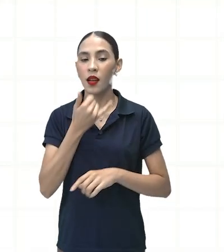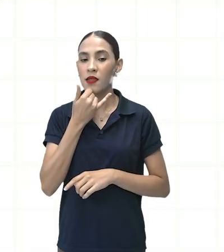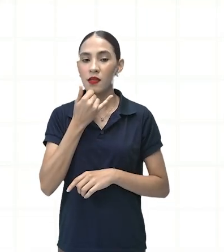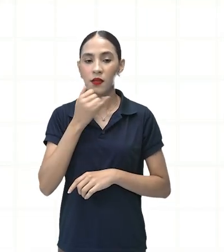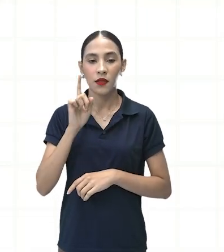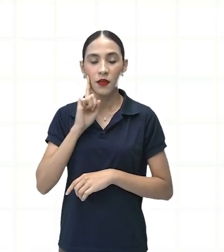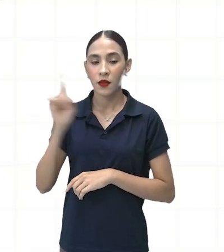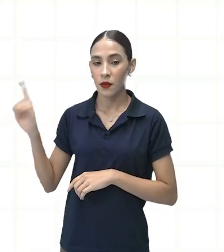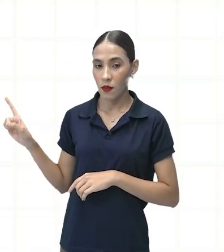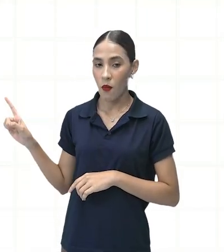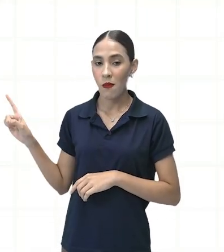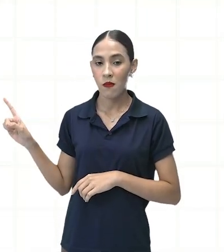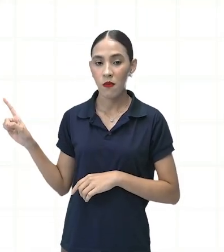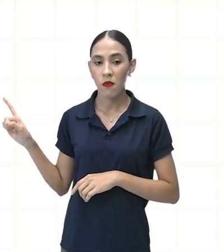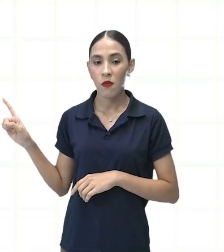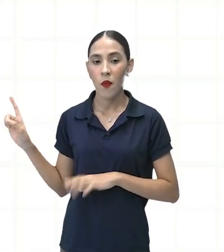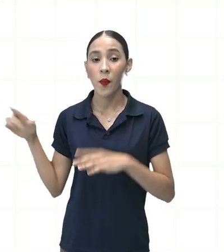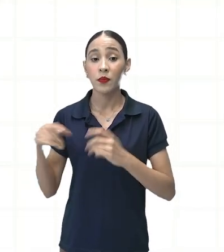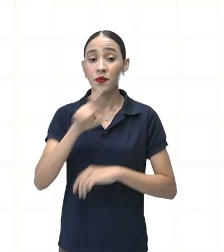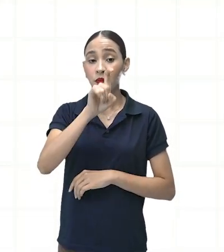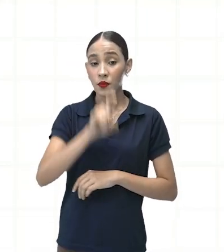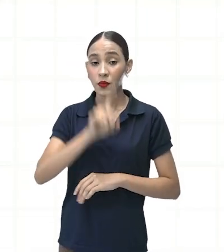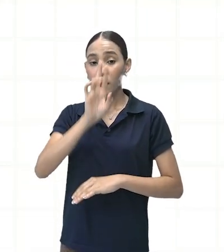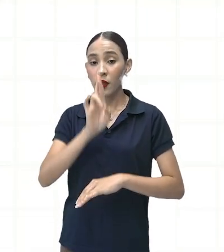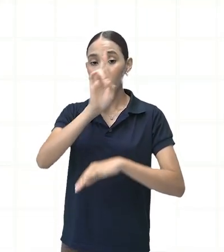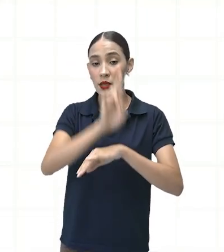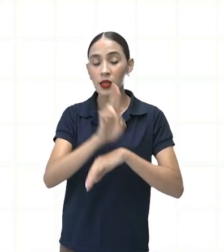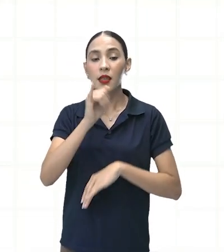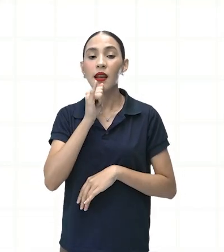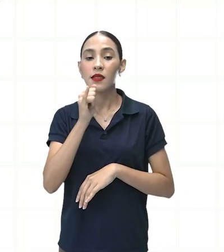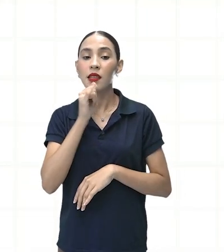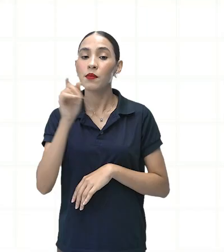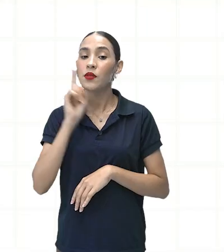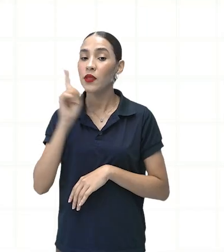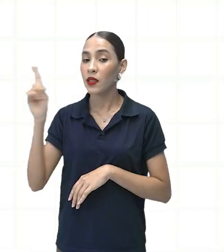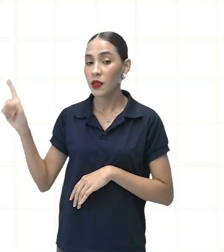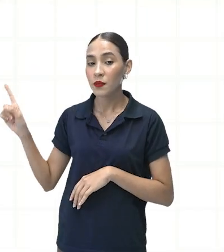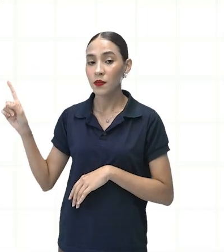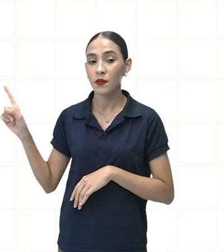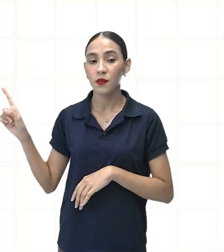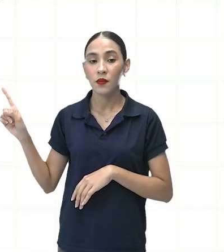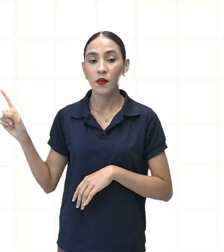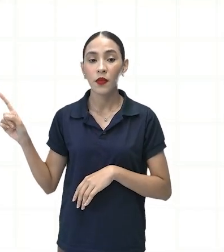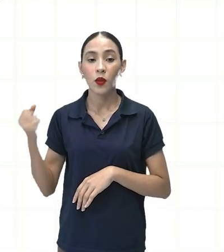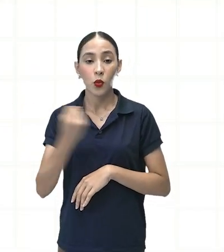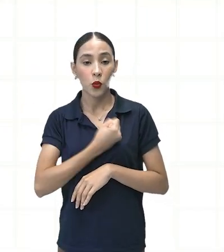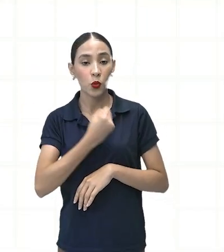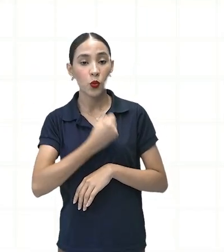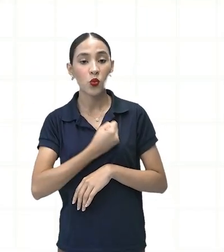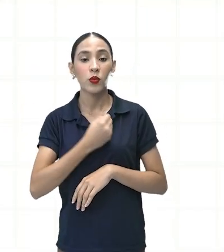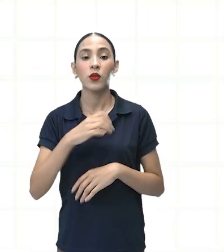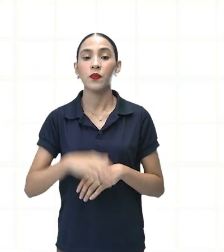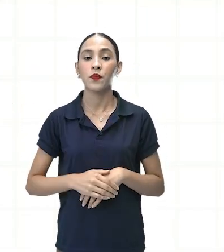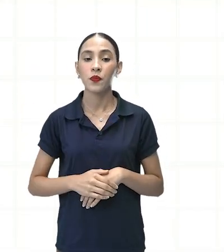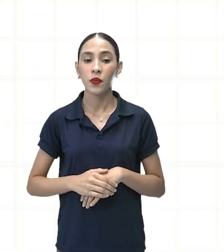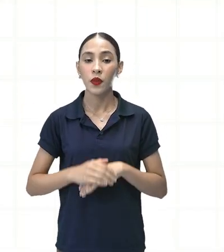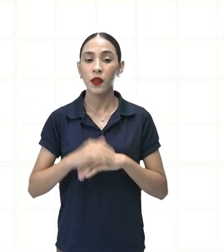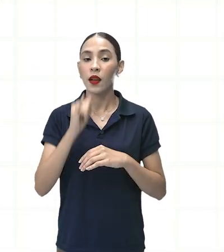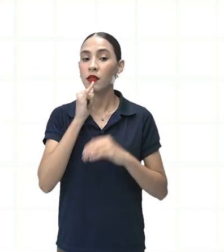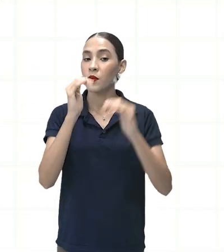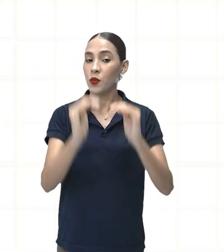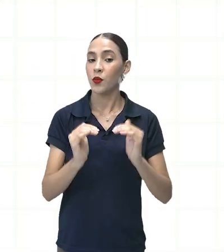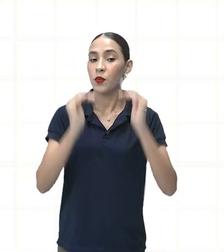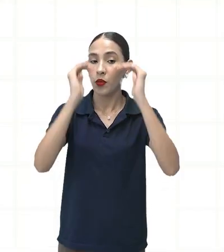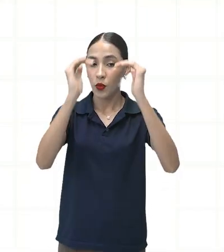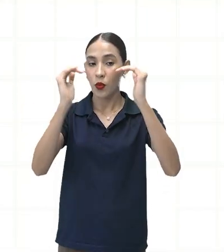nossa imagem. Uma vez que X representa o símbolo desse elemento que estamos tratando, o número que fica na porção